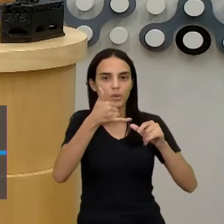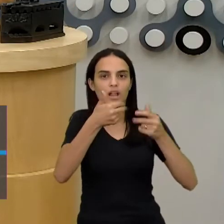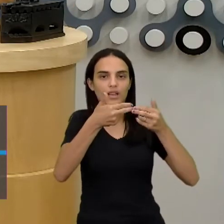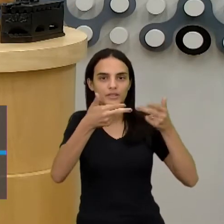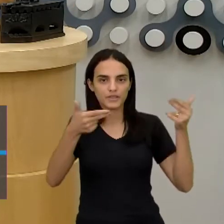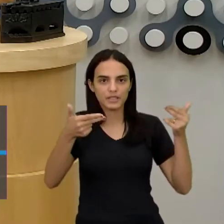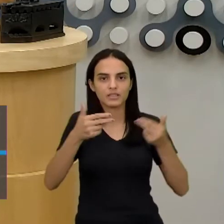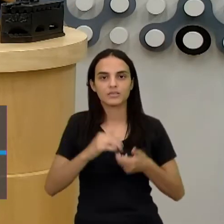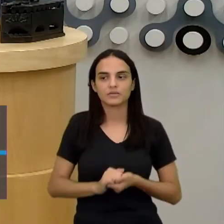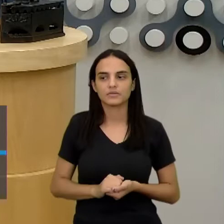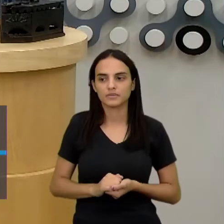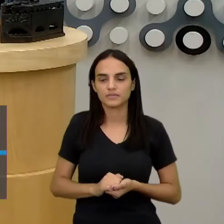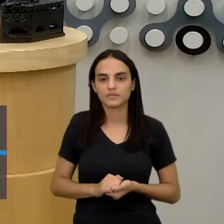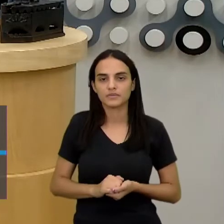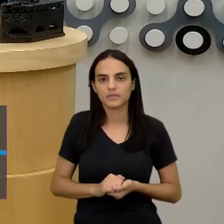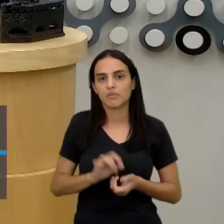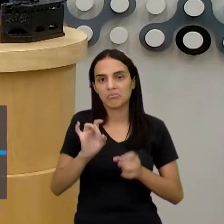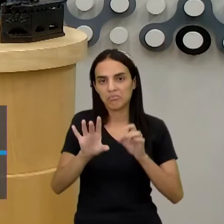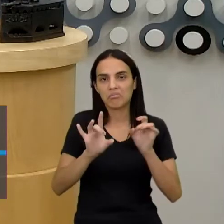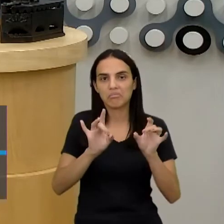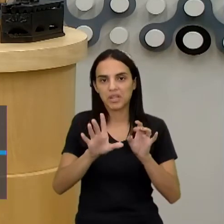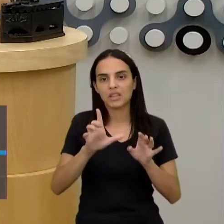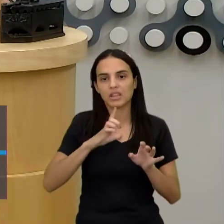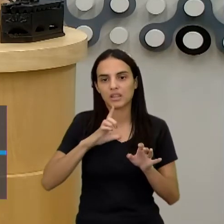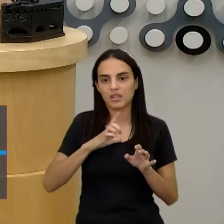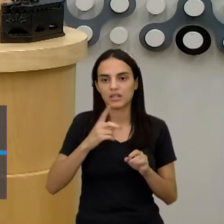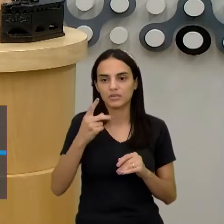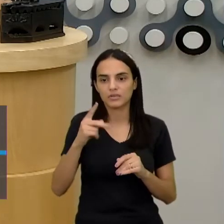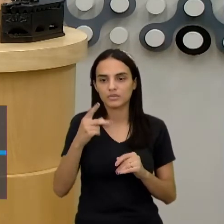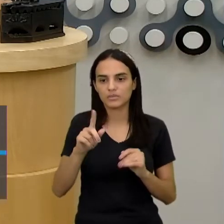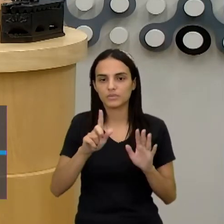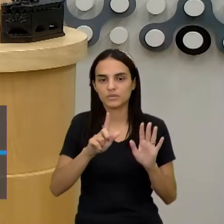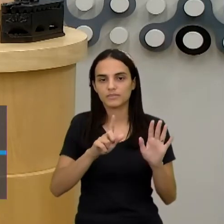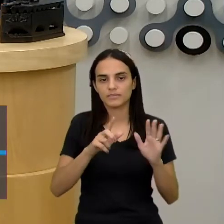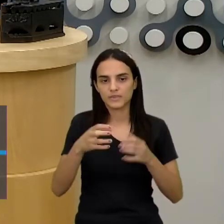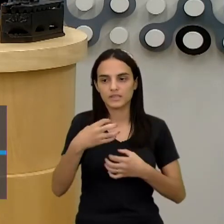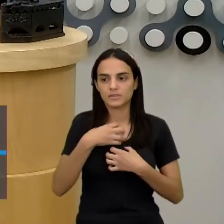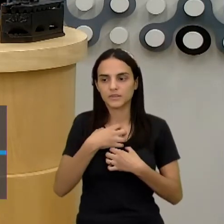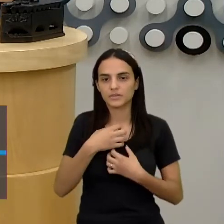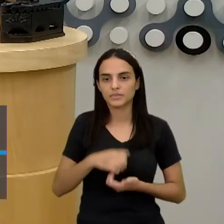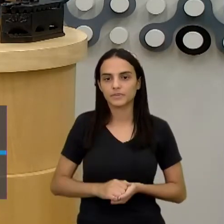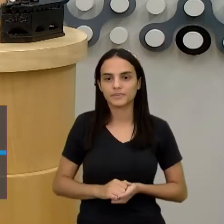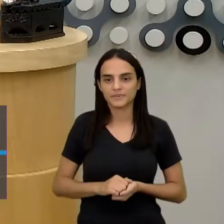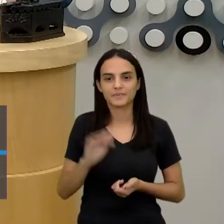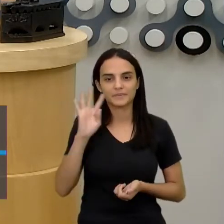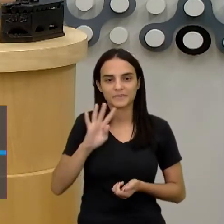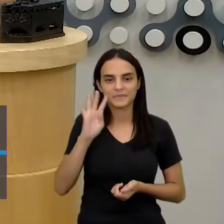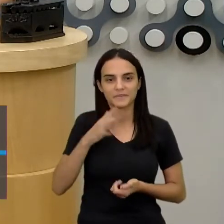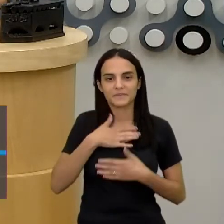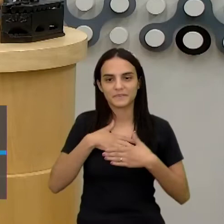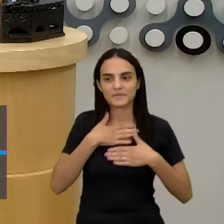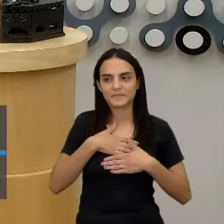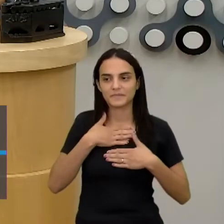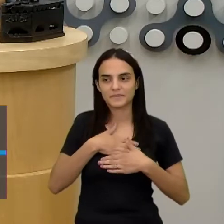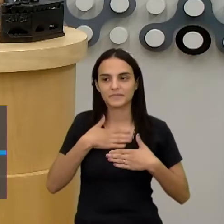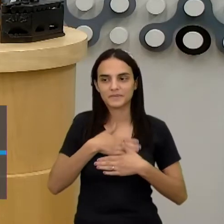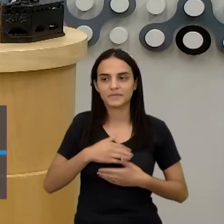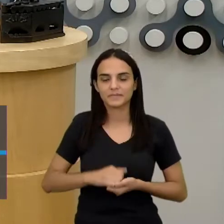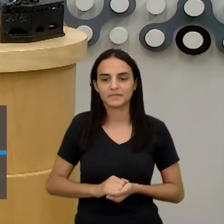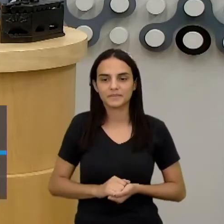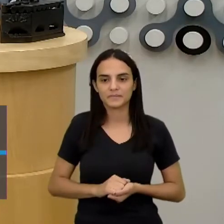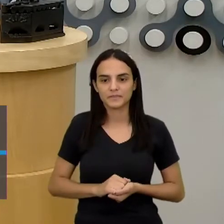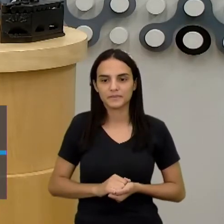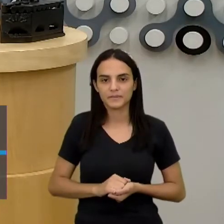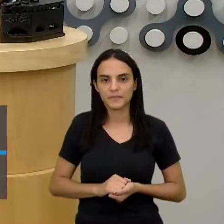eletroeletrônicos. Né? Então, cada um vai ter aí a sua semântica. Legal. É bem amplo. Tem muita coisa para falar. Gostei disso. E